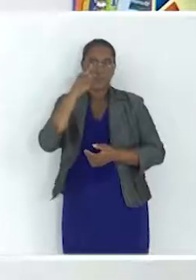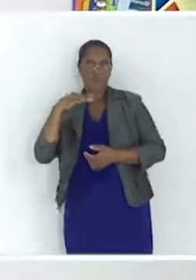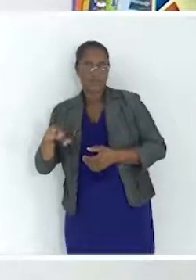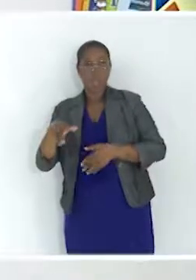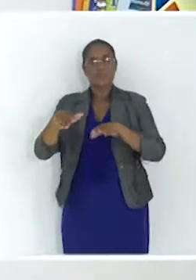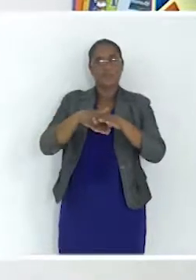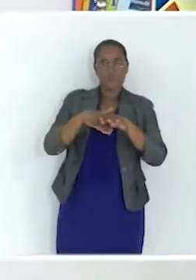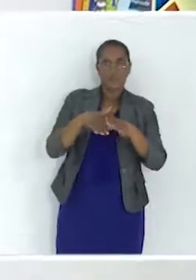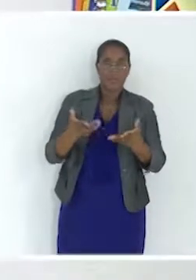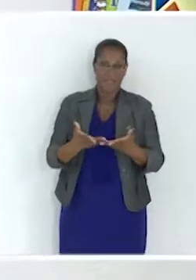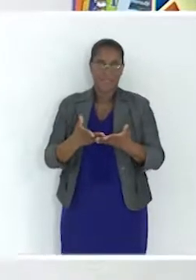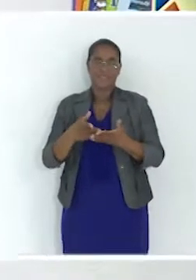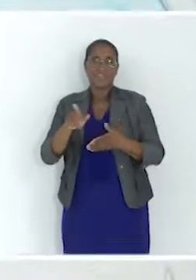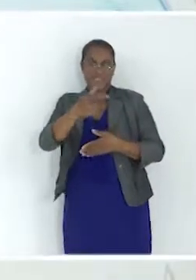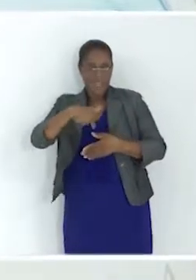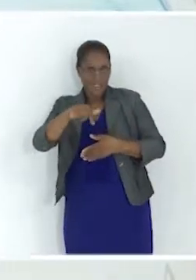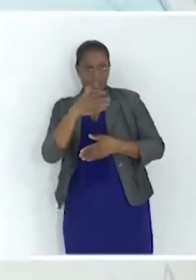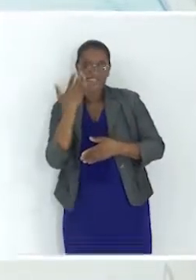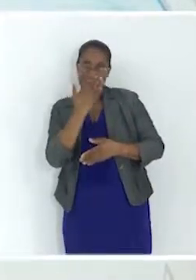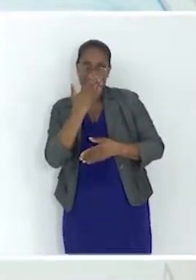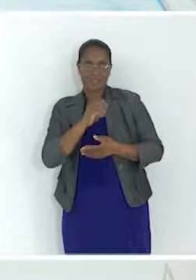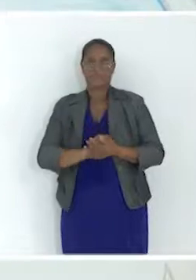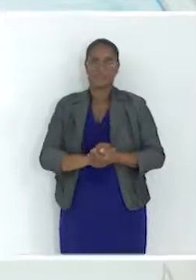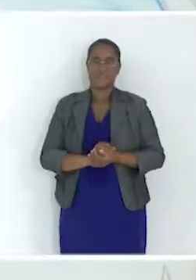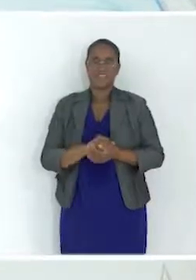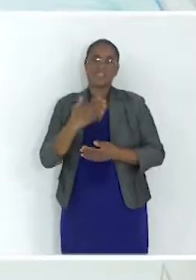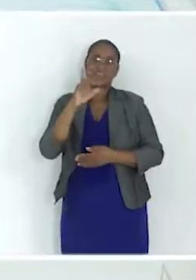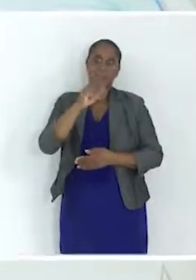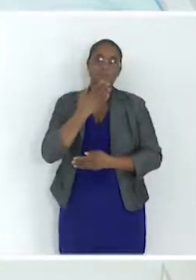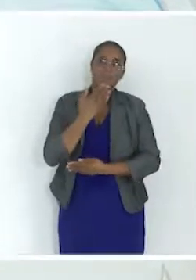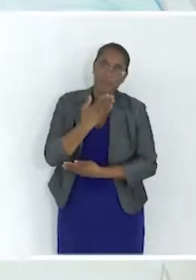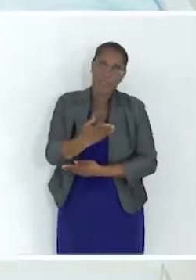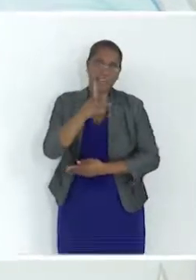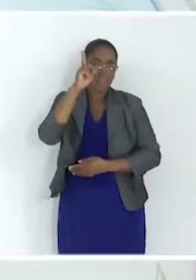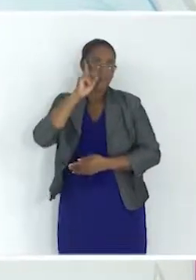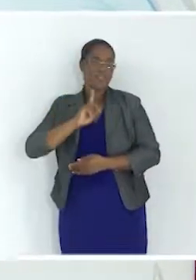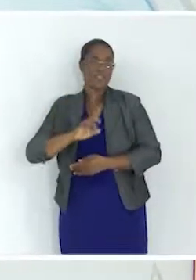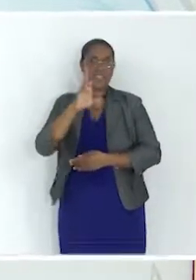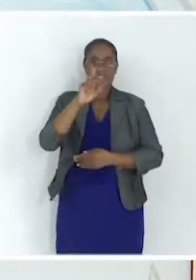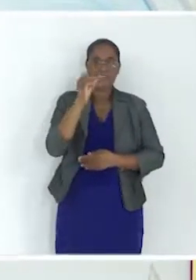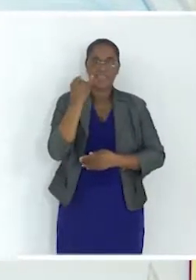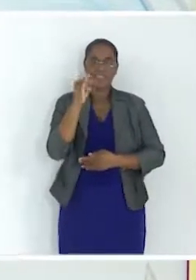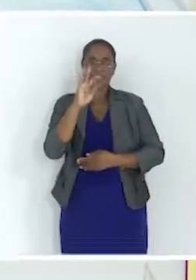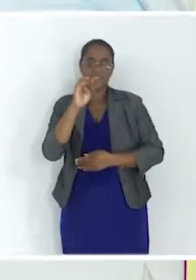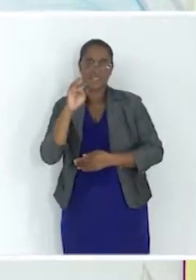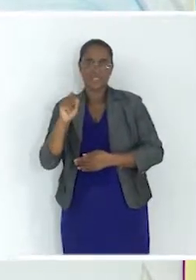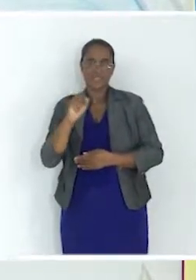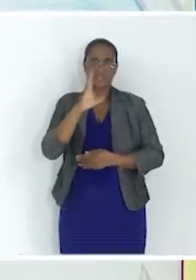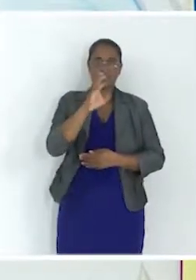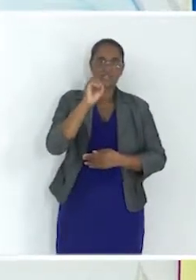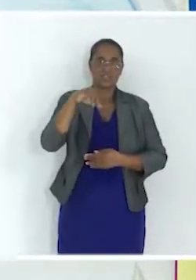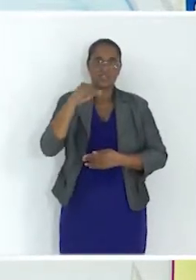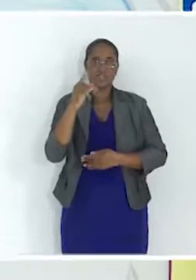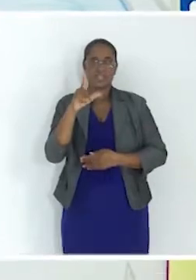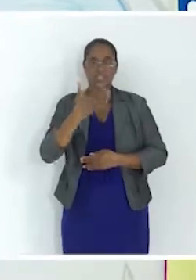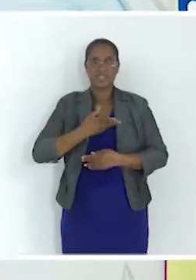aulas. Vamos agradecer às meninas Raíssa, Jonilde, Yacira e